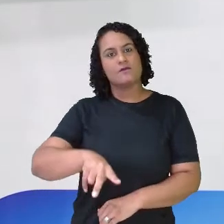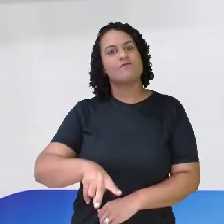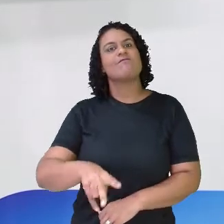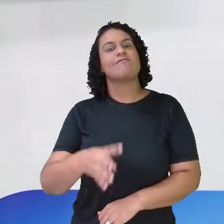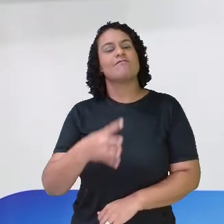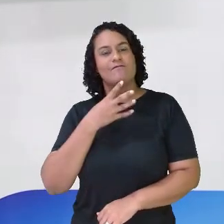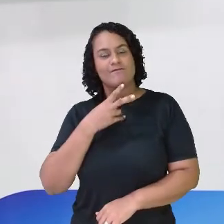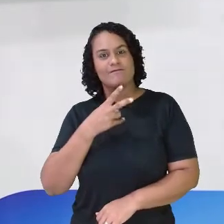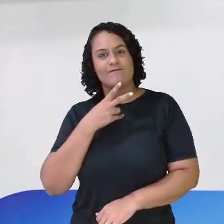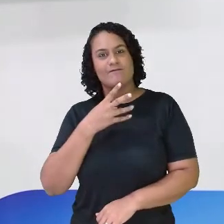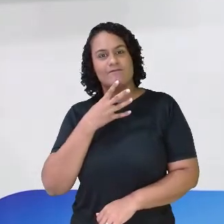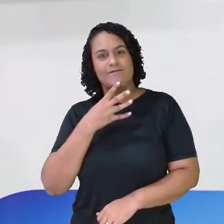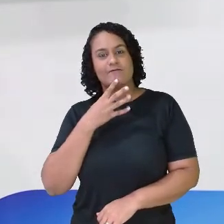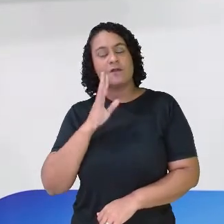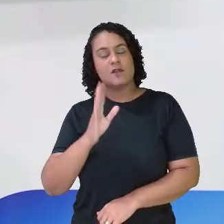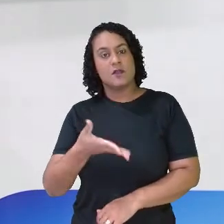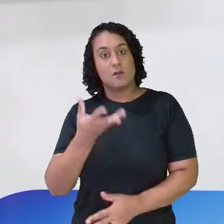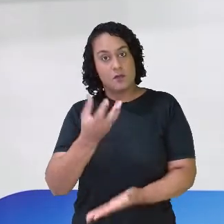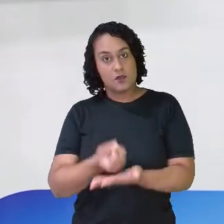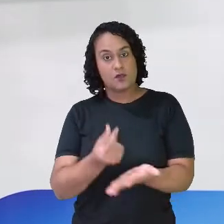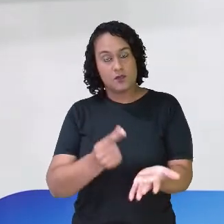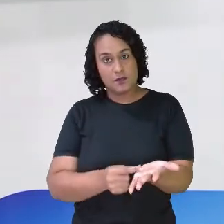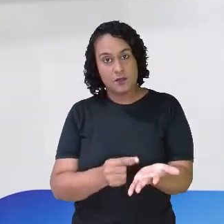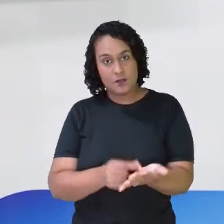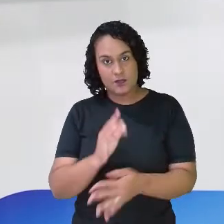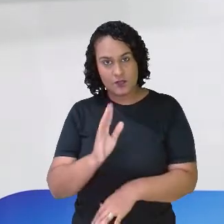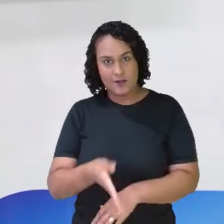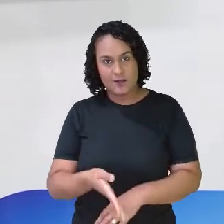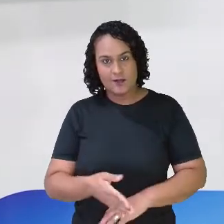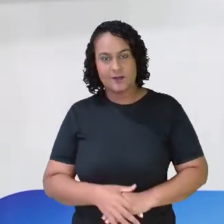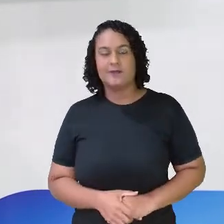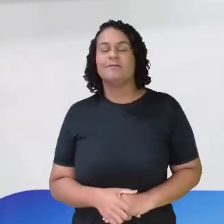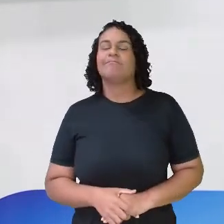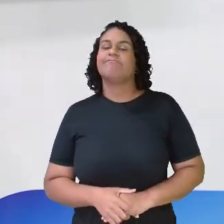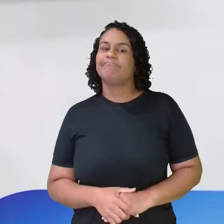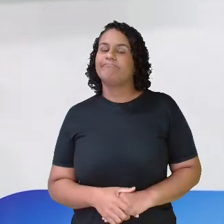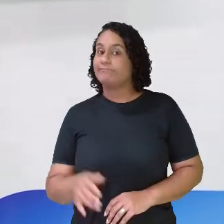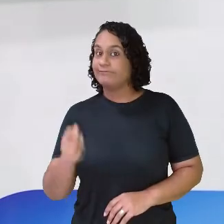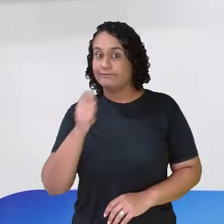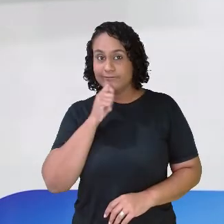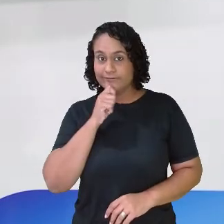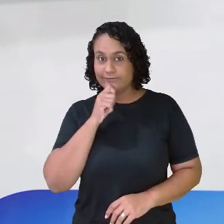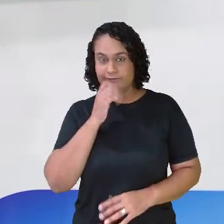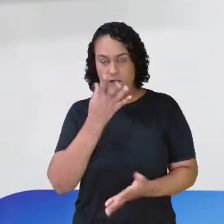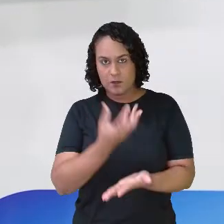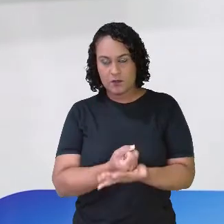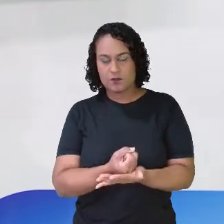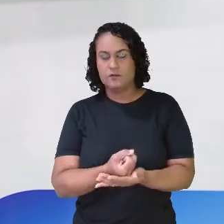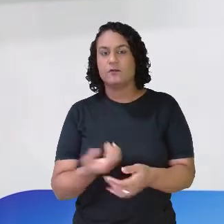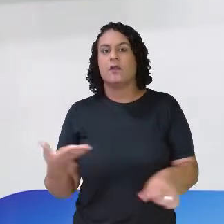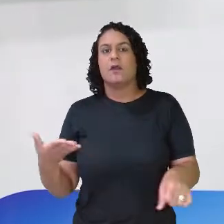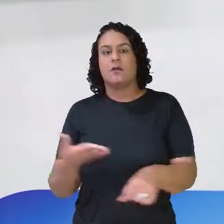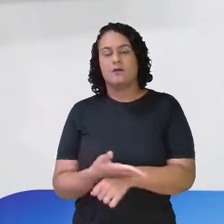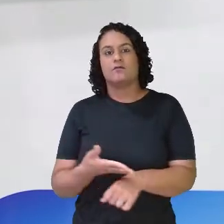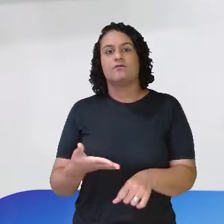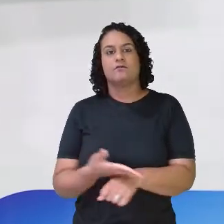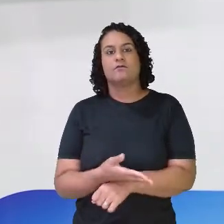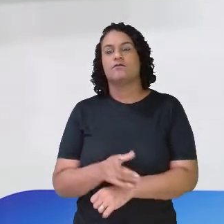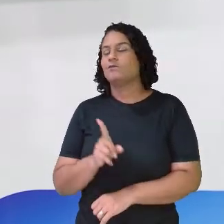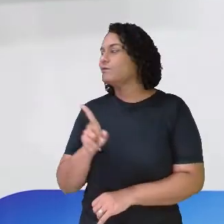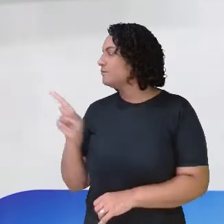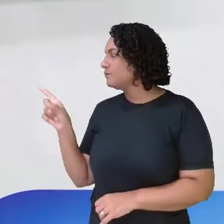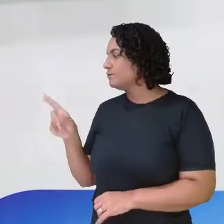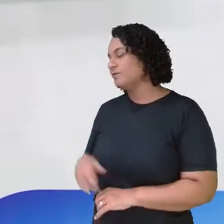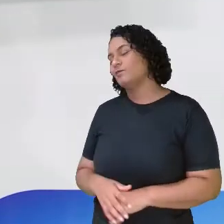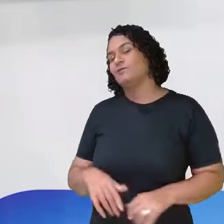né? Você já baixou o aplicativo do Educa Recife? Ainda não? Acesse o QR Code que vai aparecer